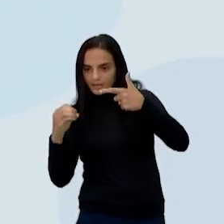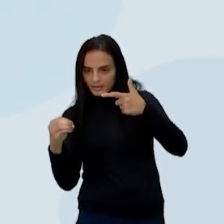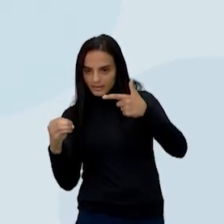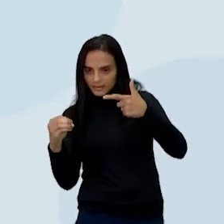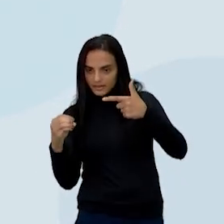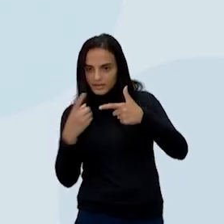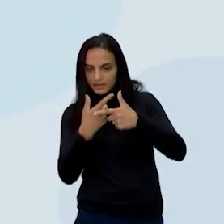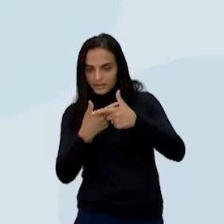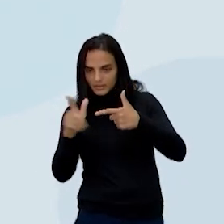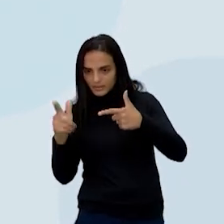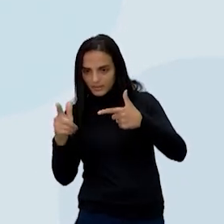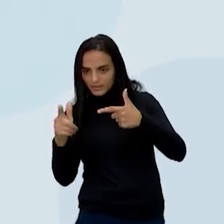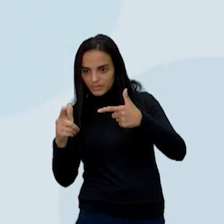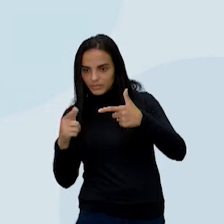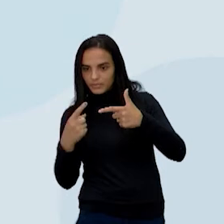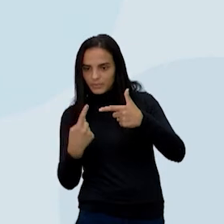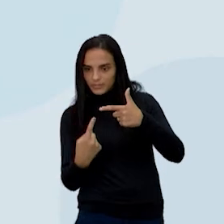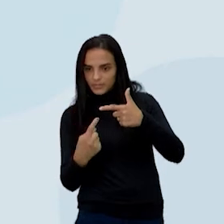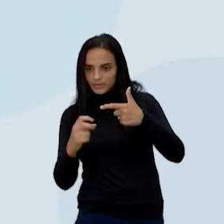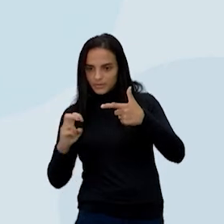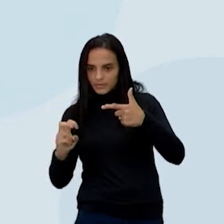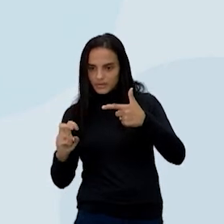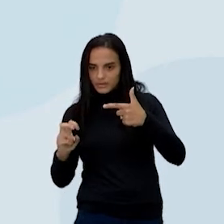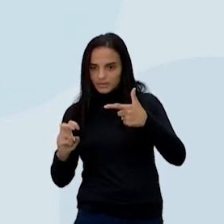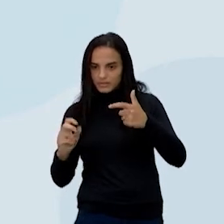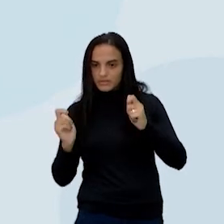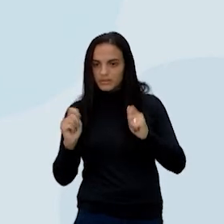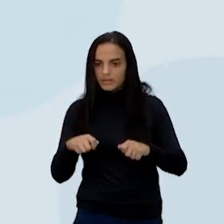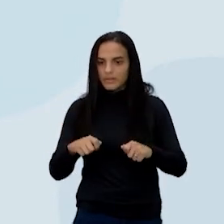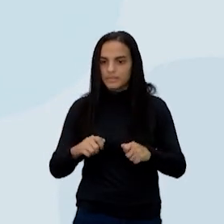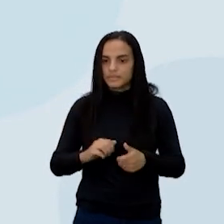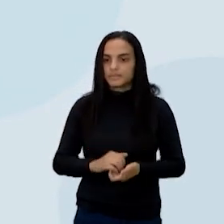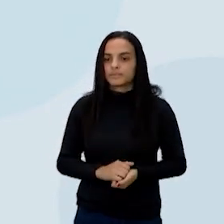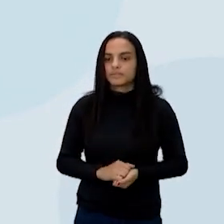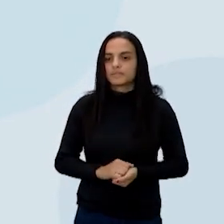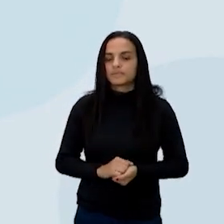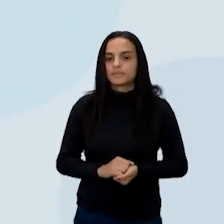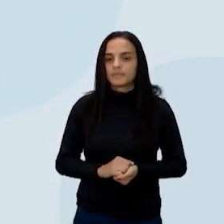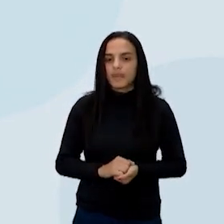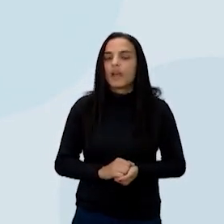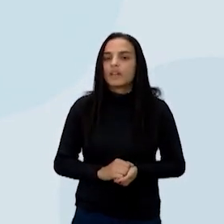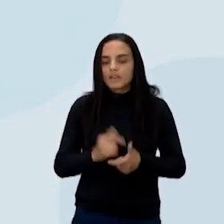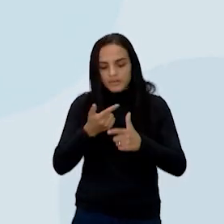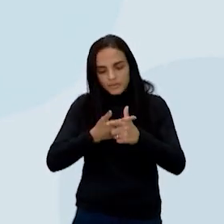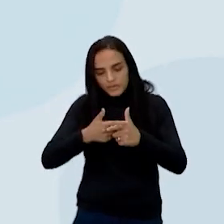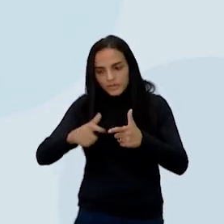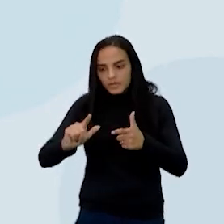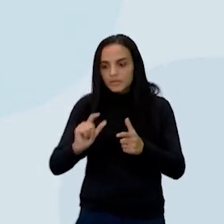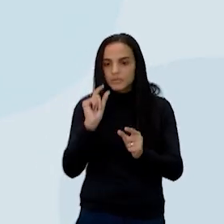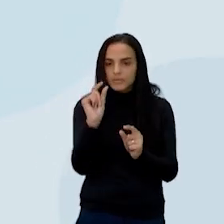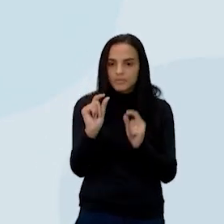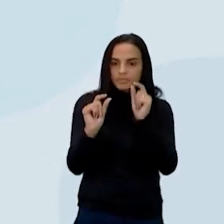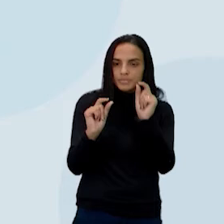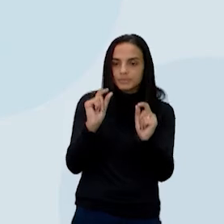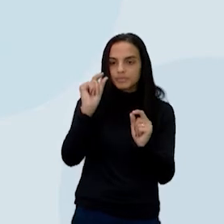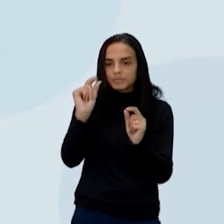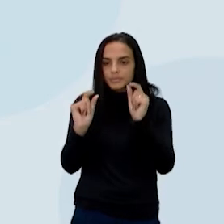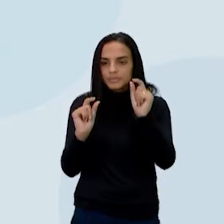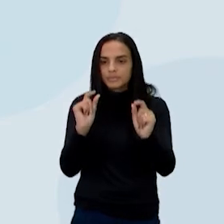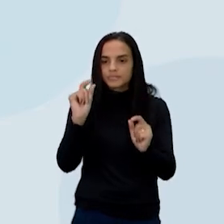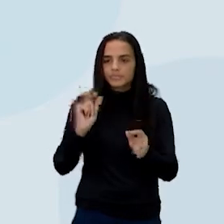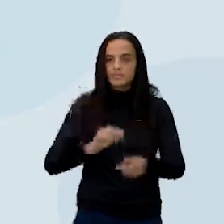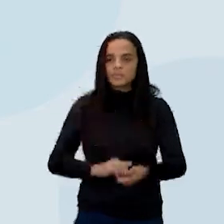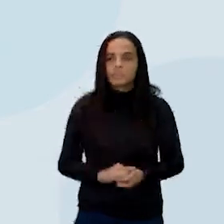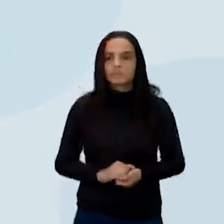não saiba qual é o maior valor possível, você pode ir dividindo, né, aos pouquinhos até não dar mais para dividir. E é dessa forma que eu